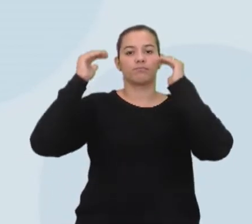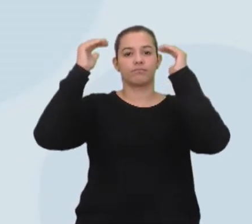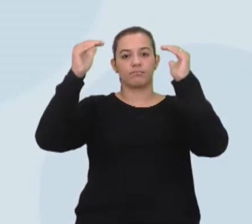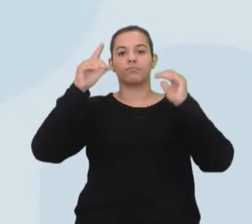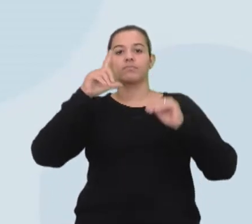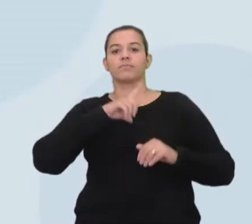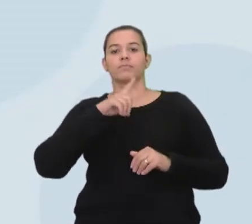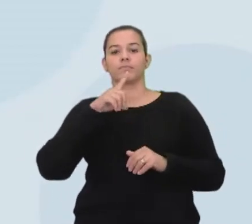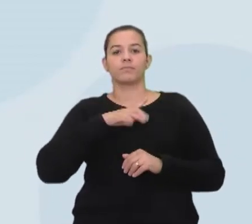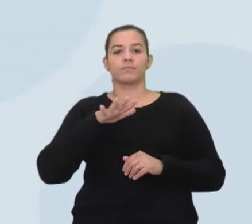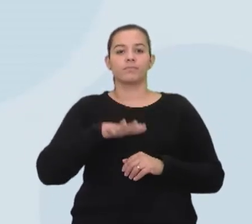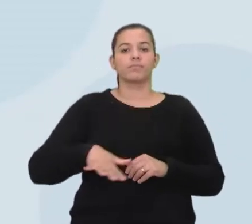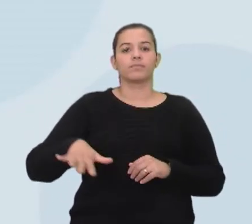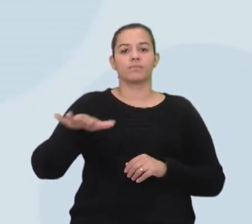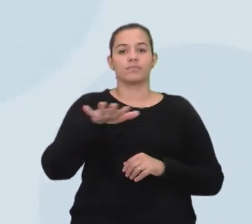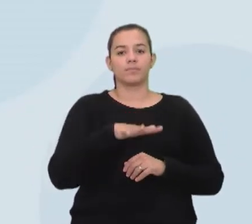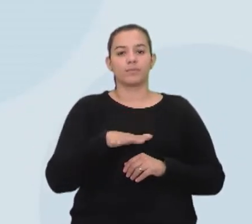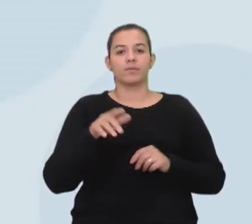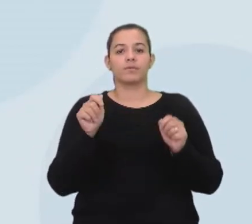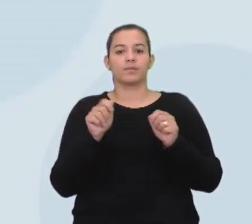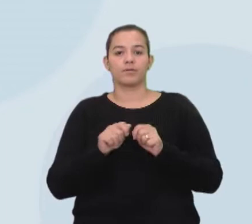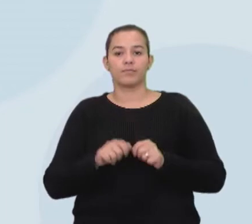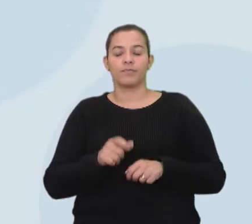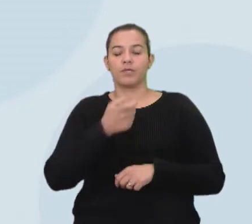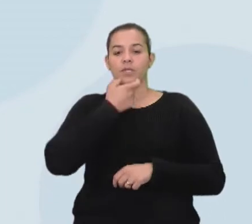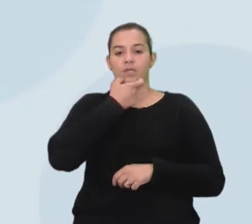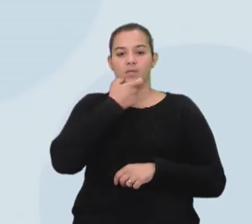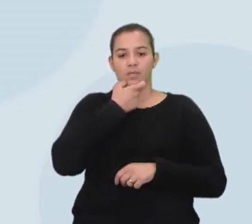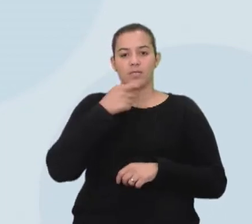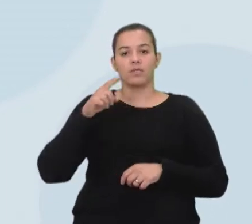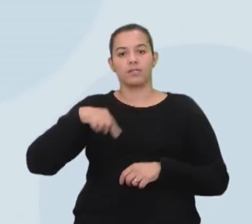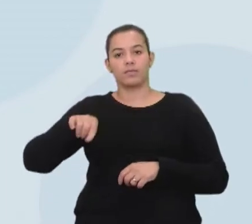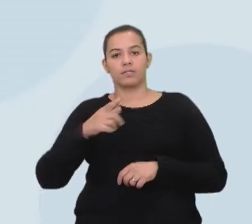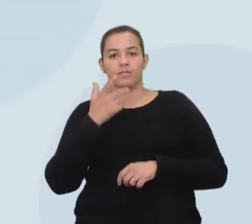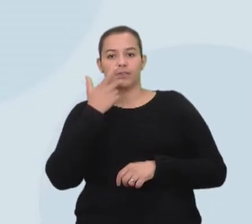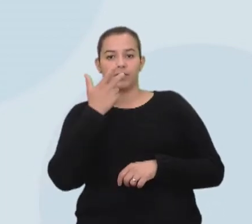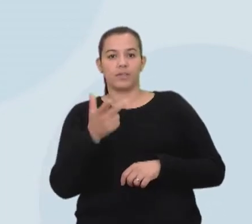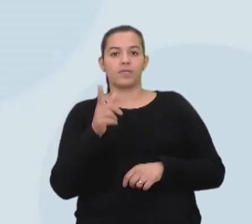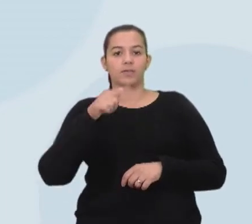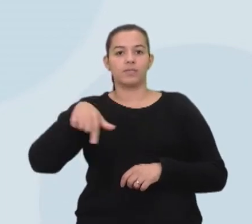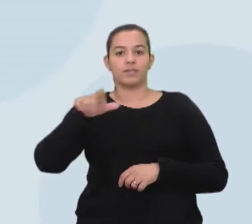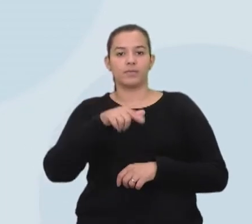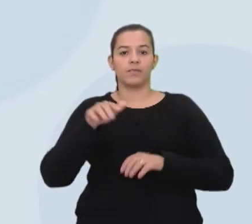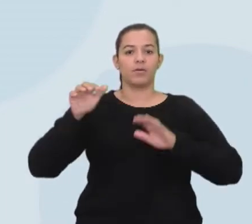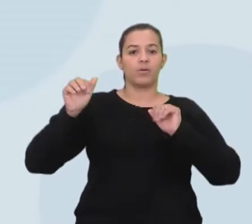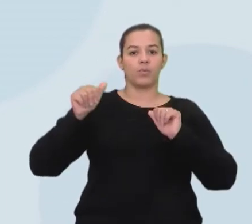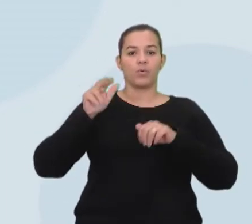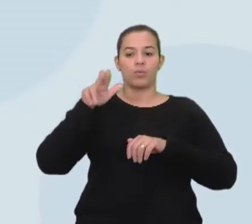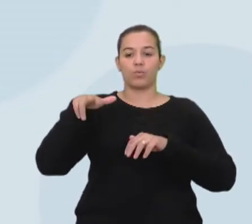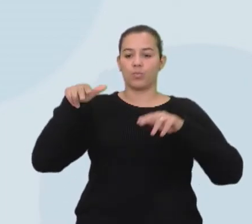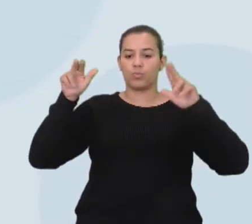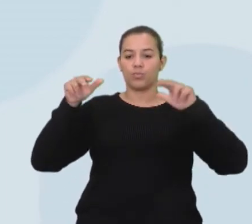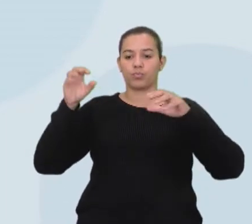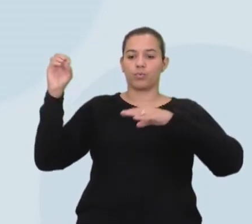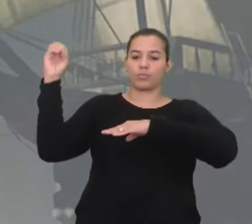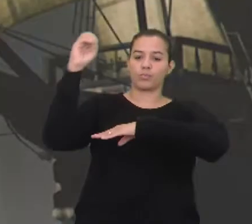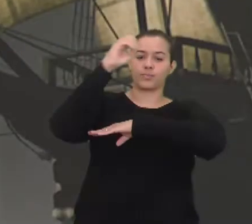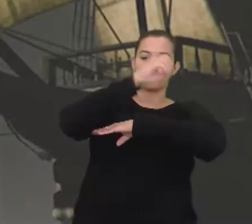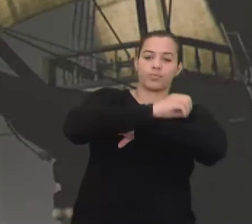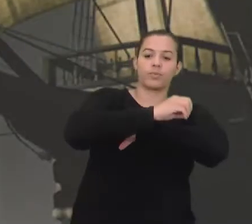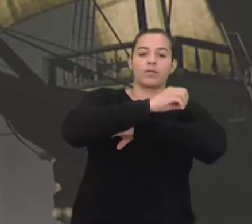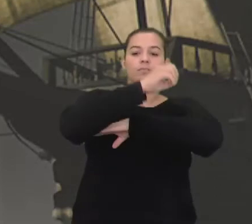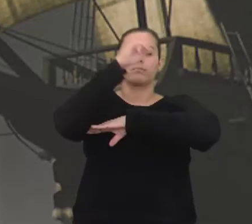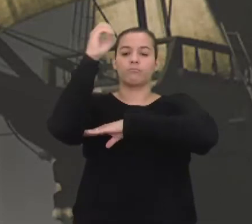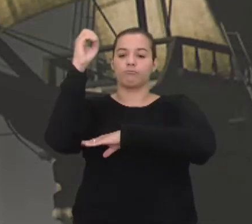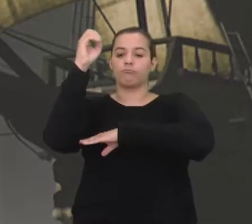né, que foi a Inglaterra, tanto que diziam que no Império Inglês o sol nunca se punha, né? Ou seja,